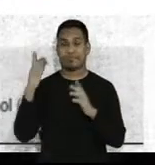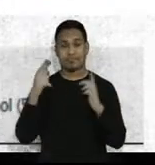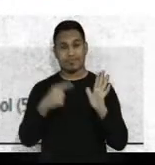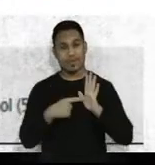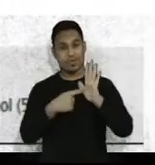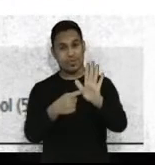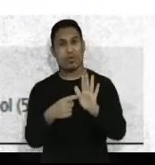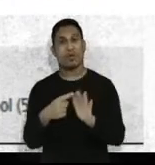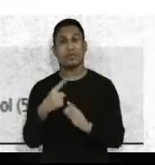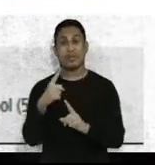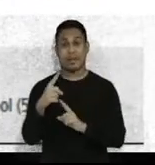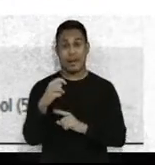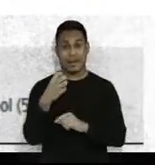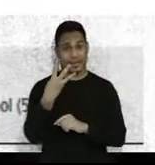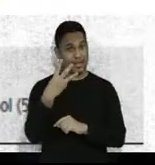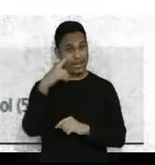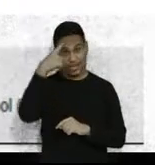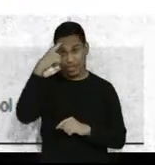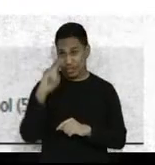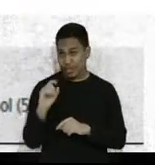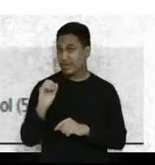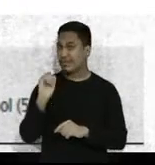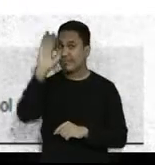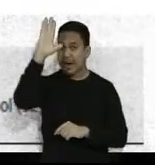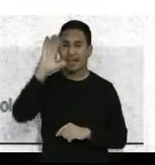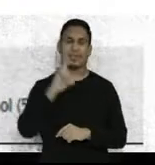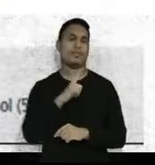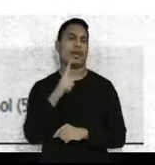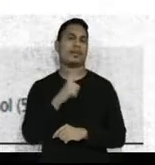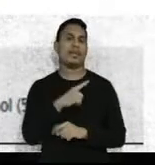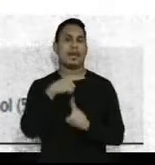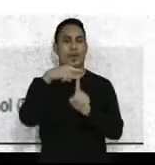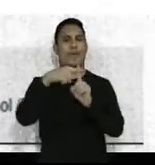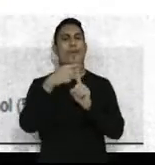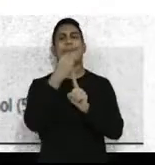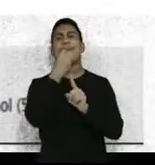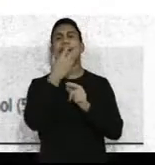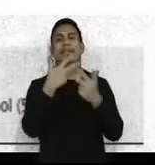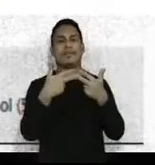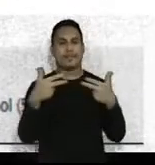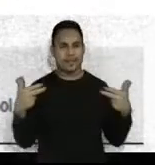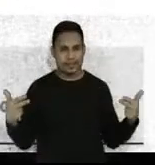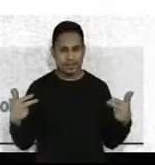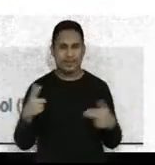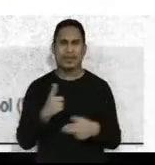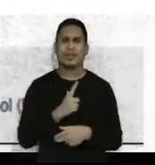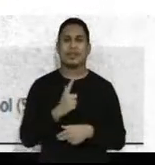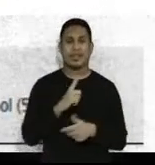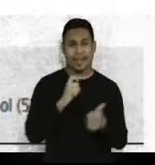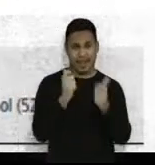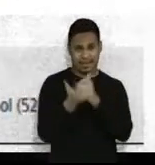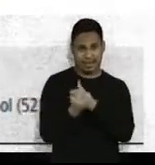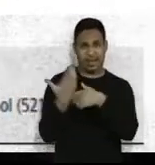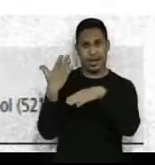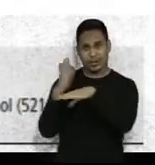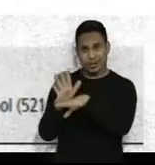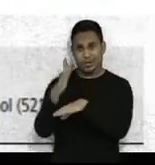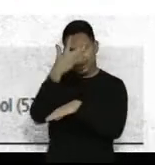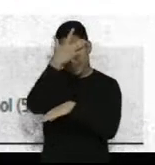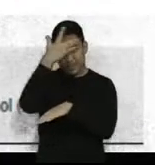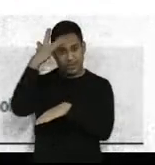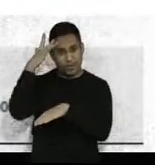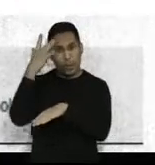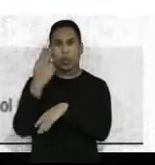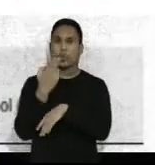os benefícios, tá? Então, se tiver atleta ou se tiver nutricionista que atende atleta, como eles são mais bem adaptados, já tem uma